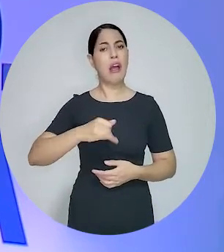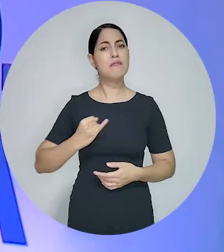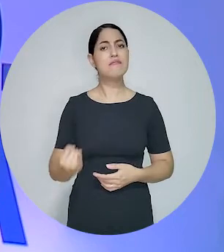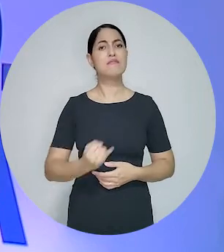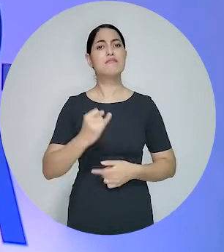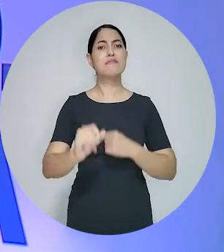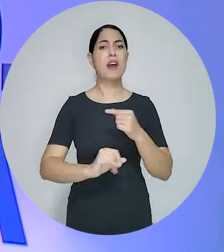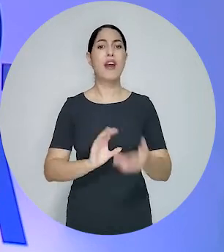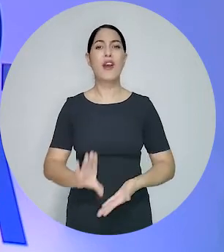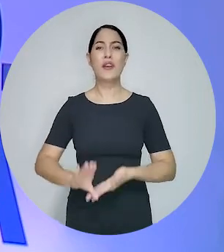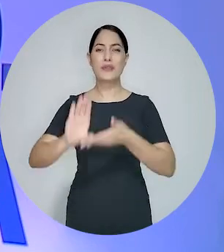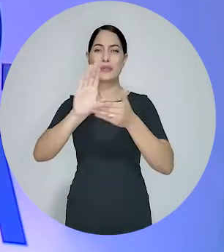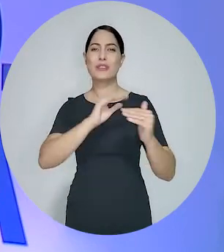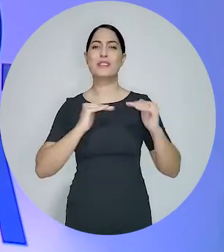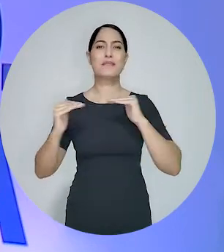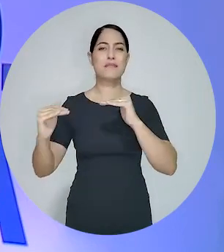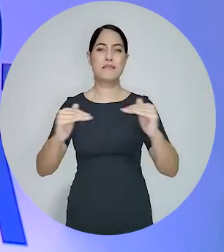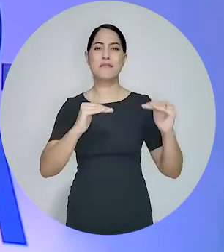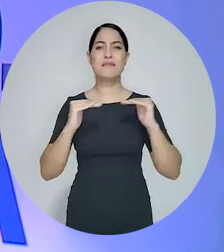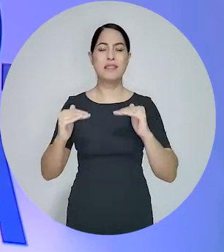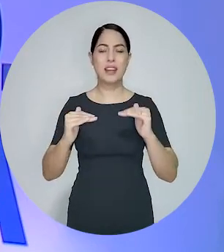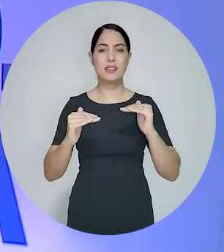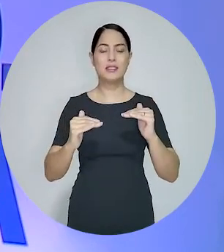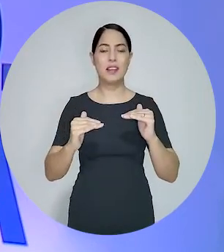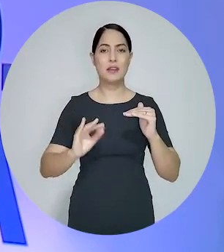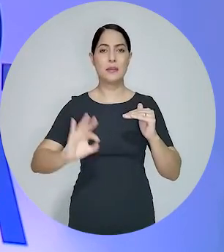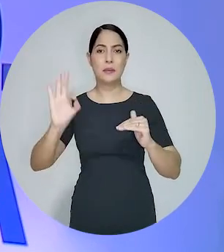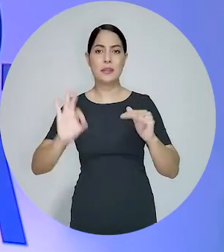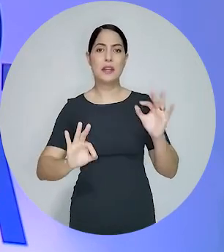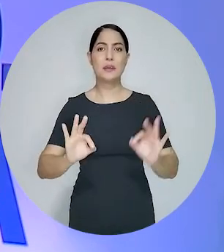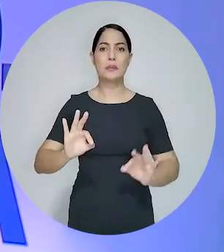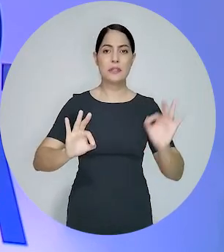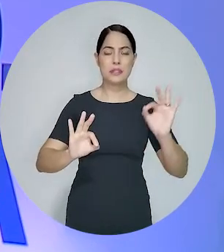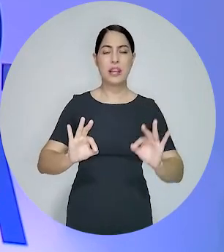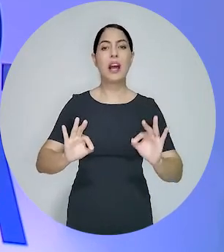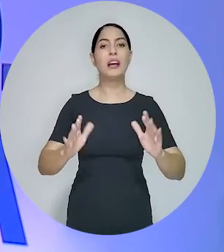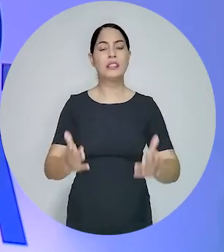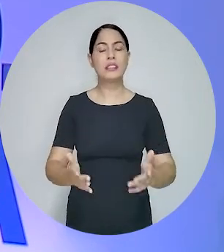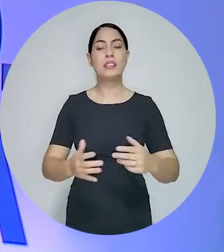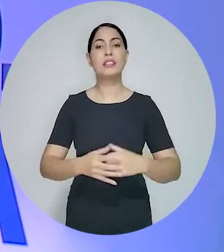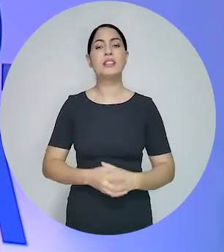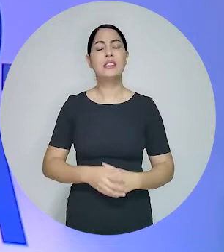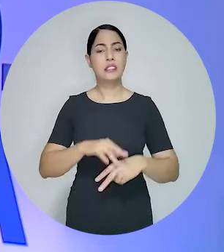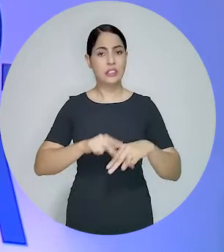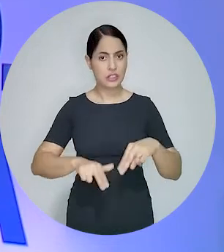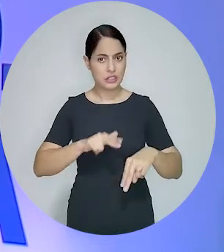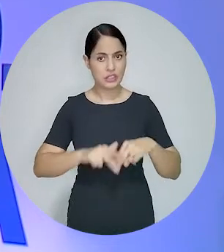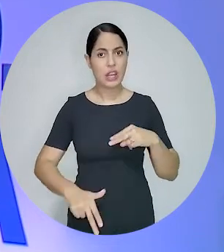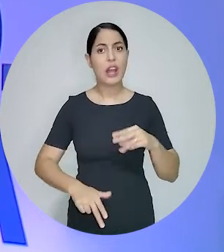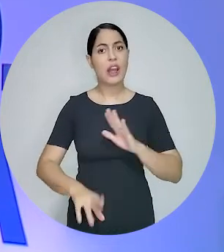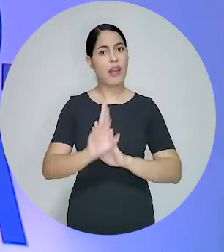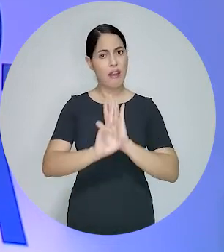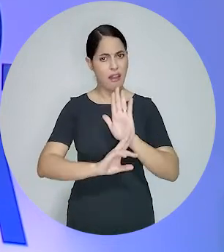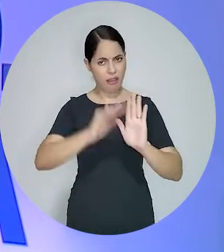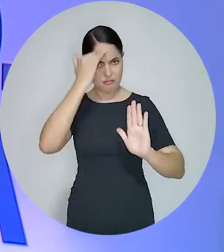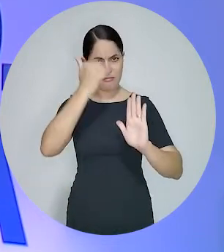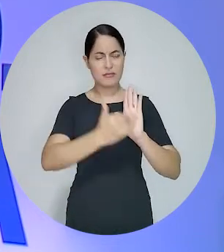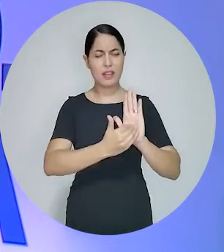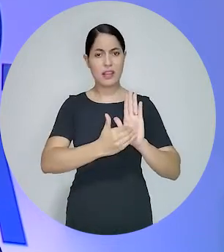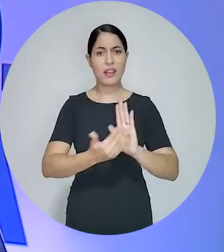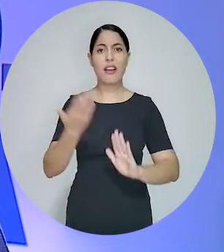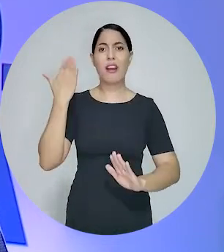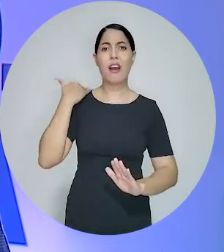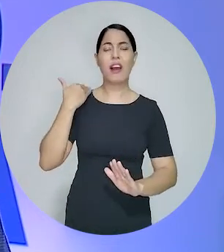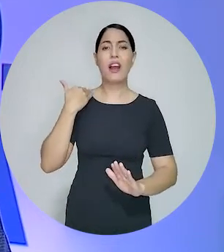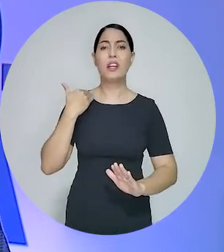histórico ele era. Um conselho paritário em gênero, éramos uma das únicas 2 OABs que usaram essa